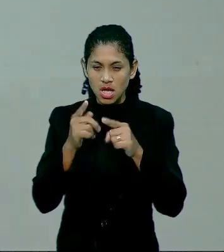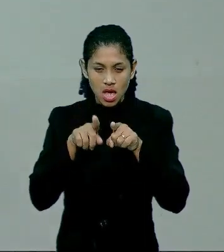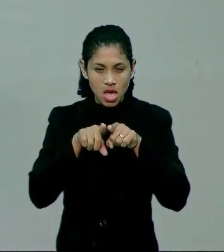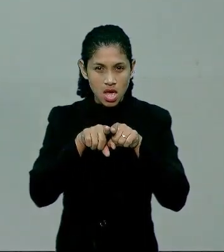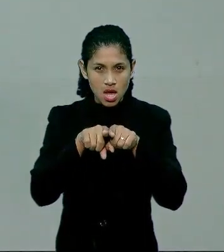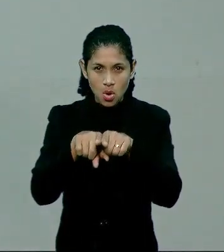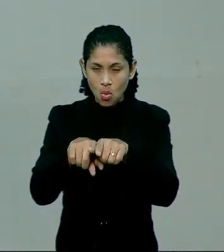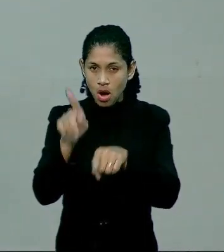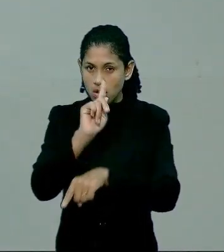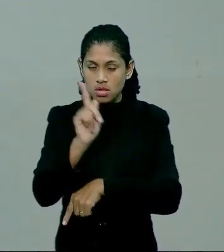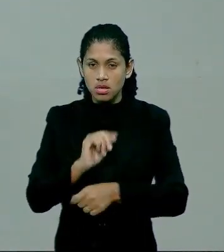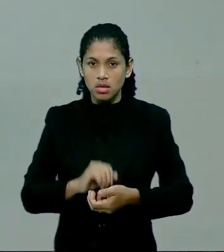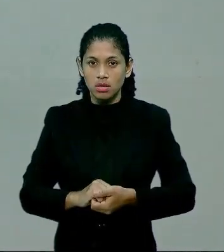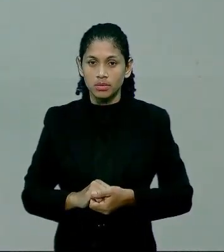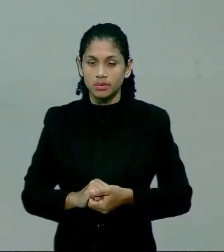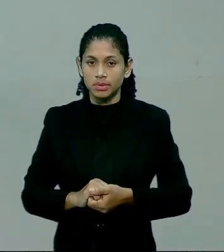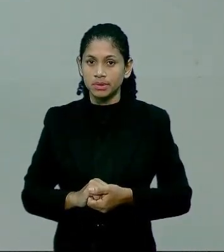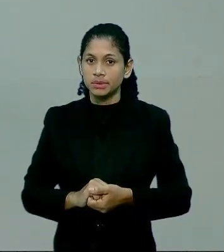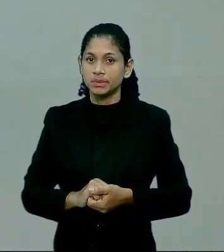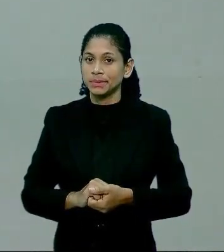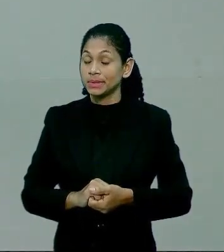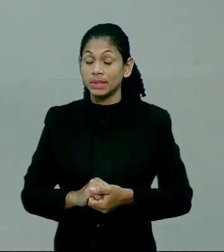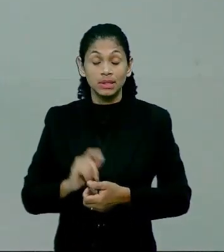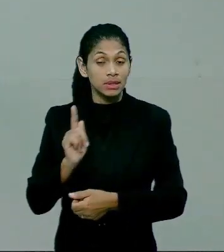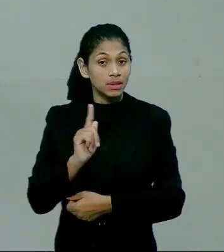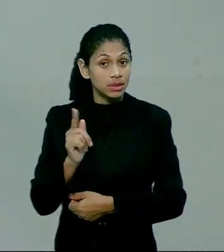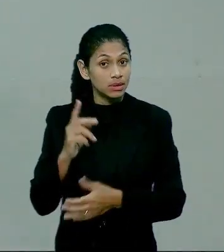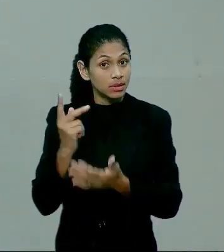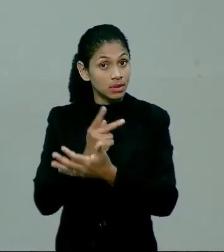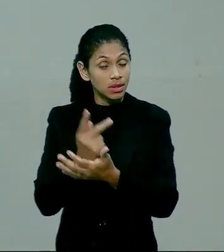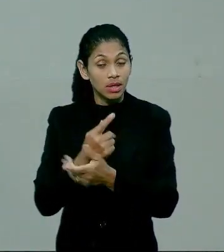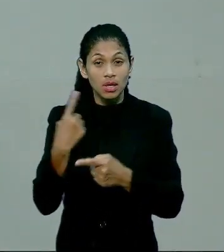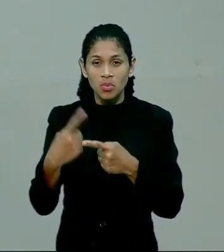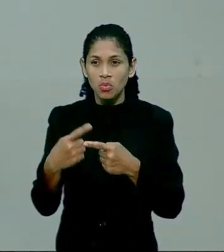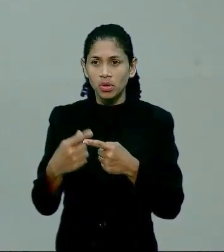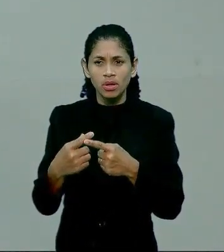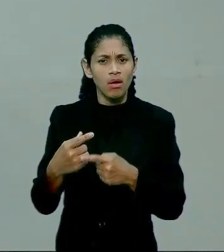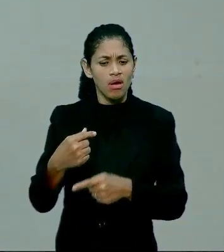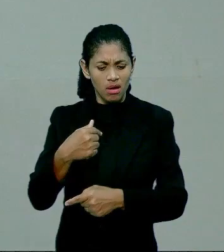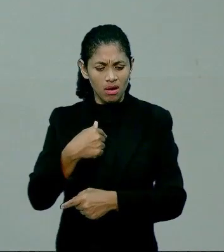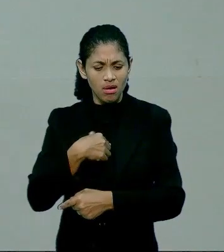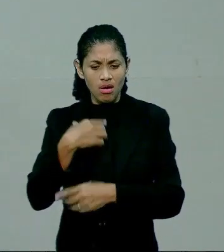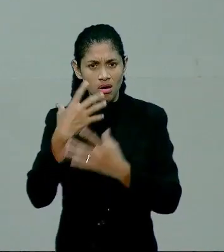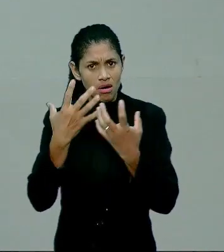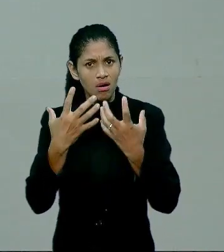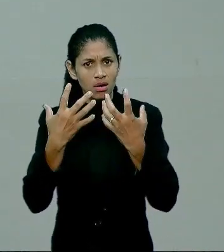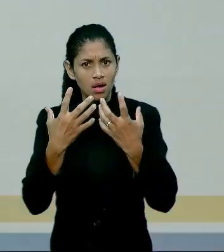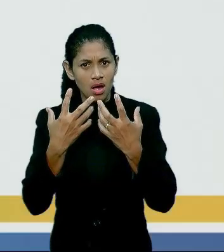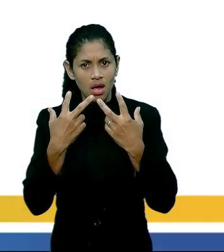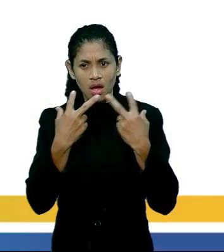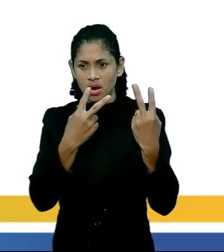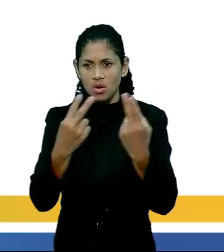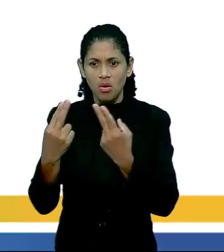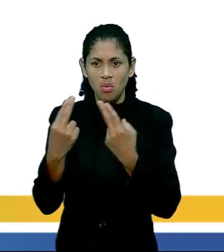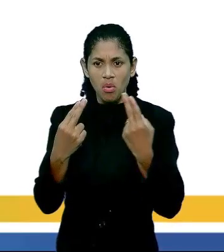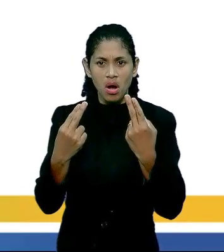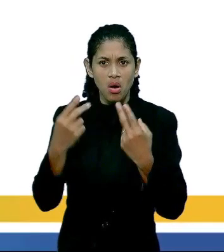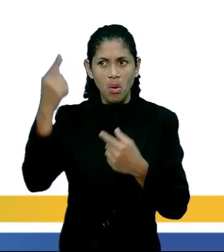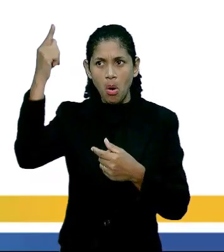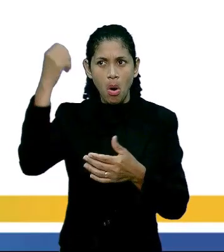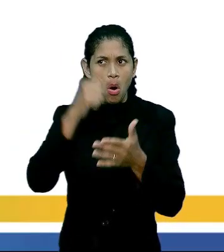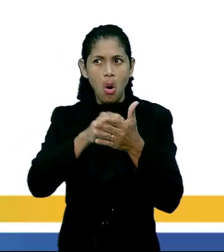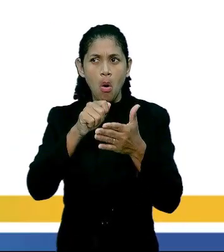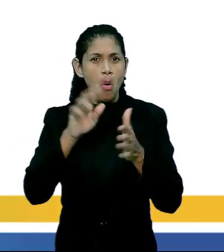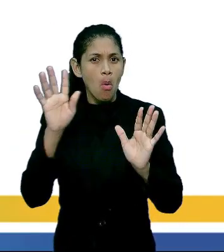nosso direcionamento, a forma estética. Eu quero ser igual um determinado ator, fulano, beltrano. Então é esse direcionamento. Então a gente também não pode